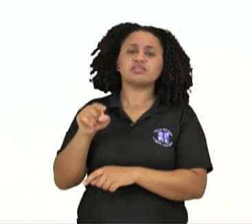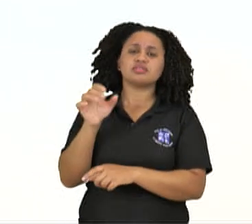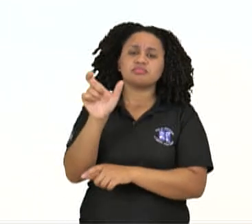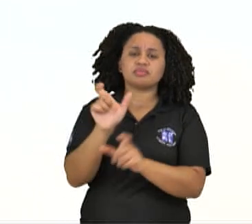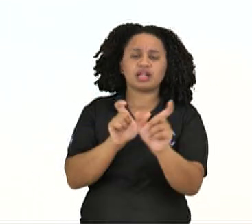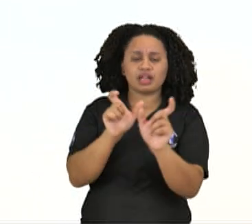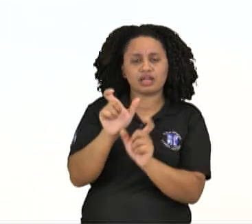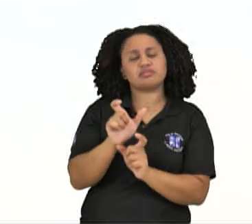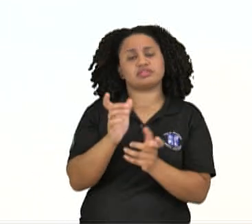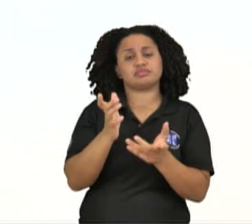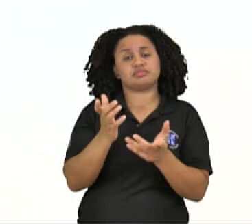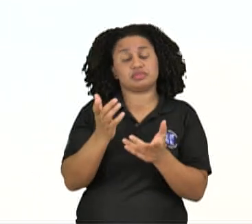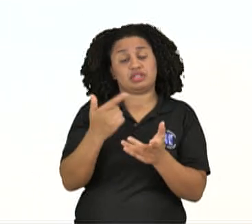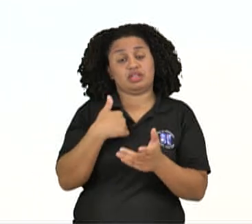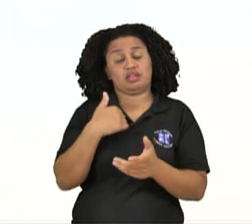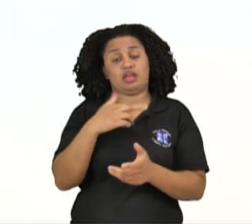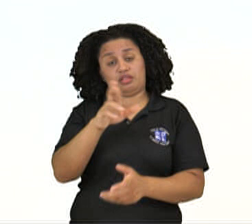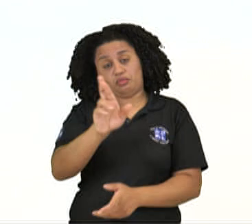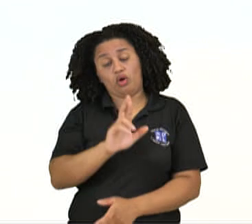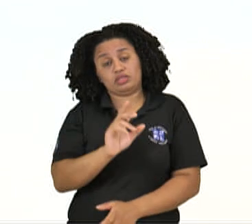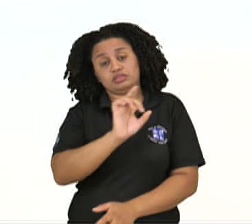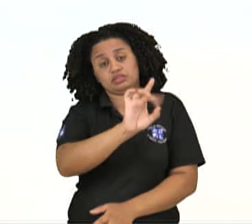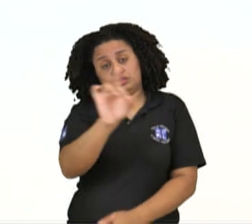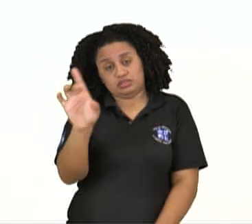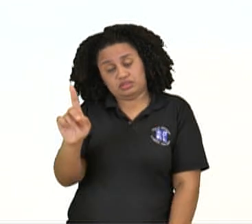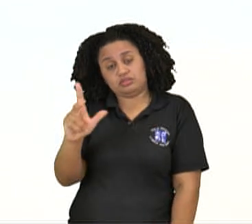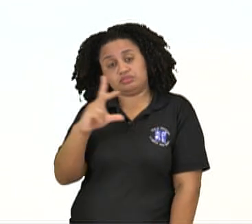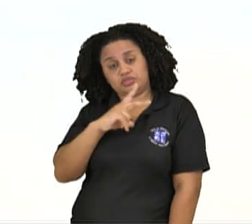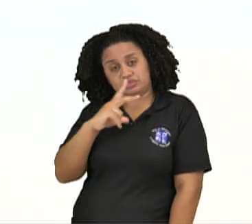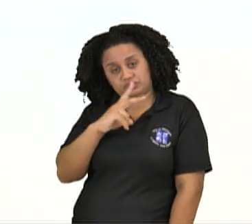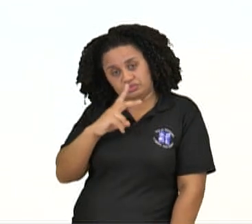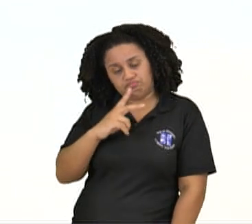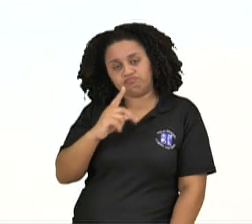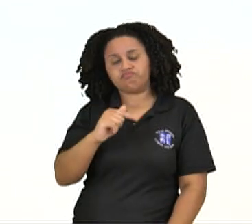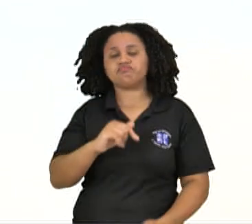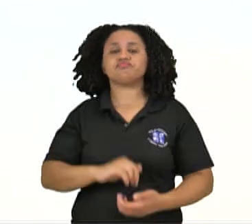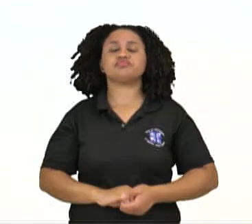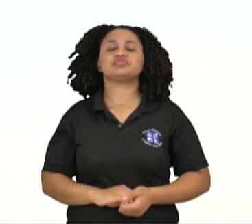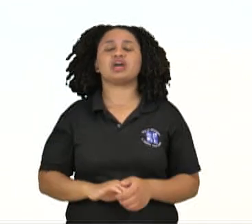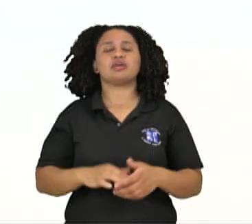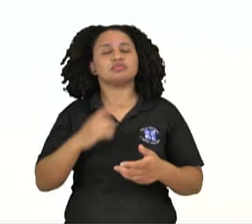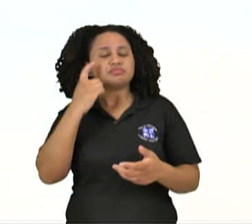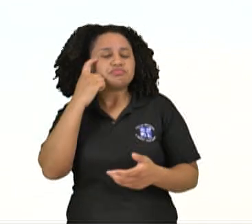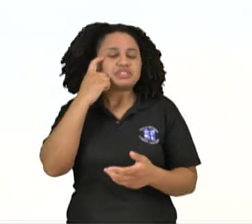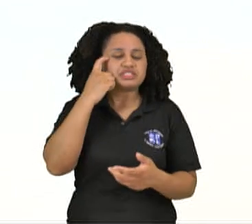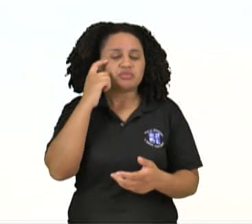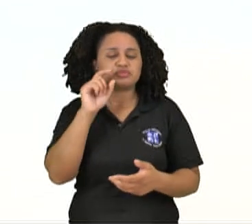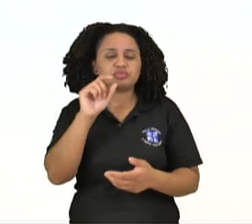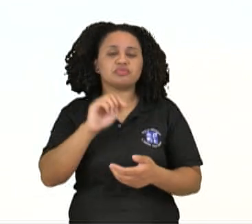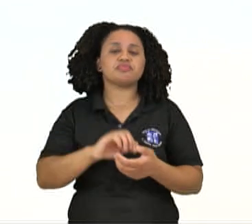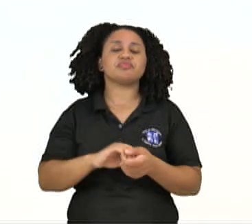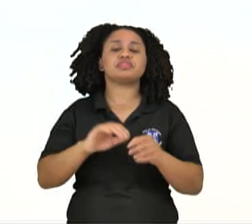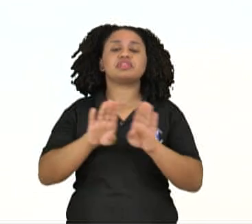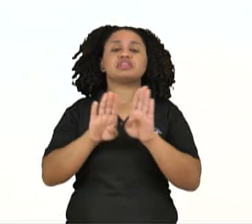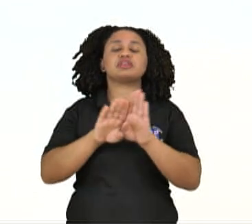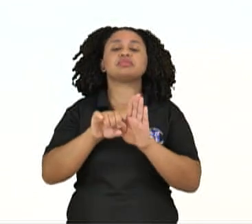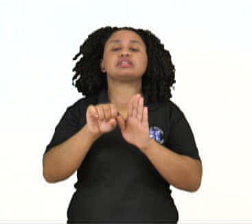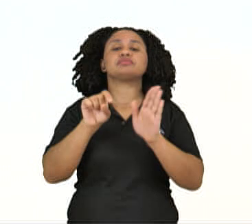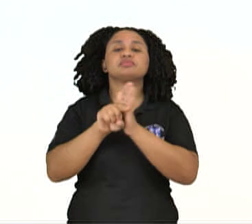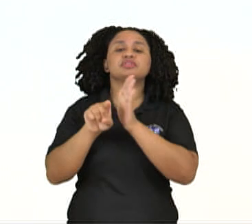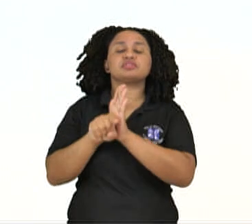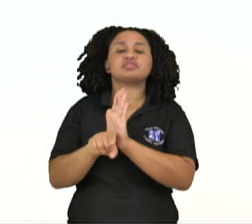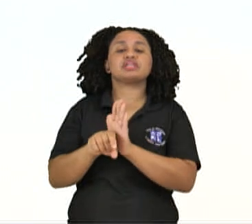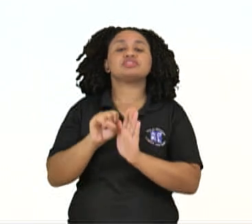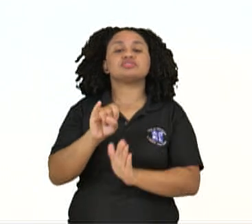e a resposta foi pessoal aí de cada um de vocês, né, só para a gente pensar um pouquinho, e também quando foi questionado se vocês